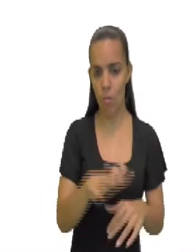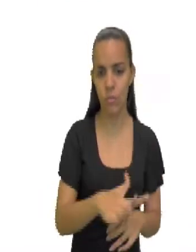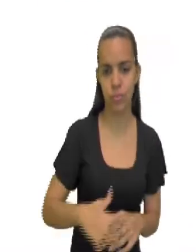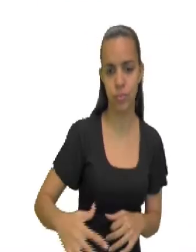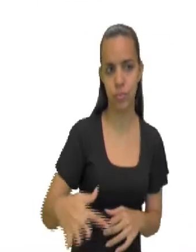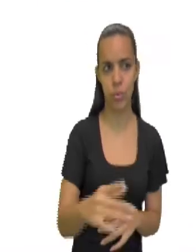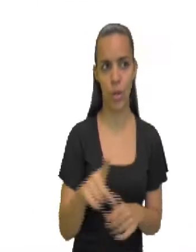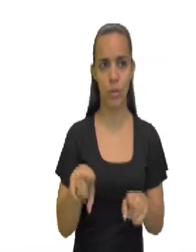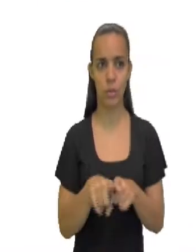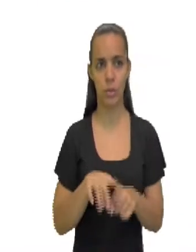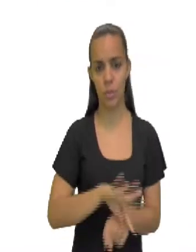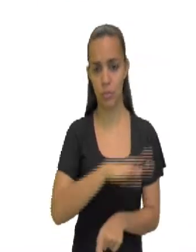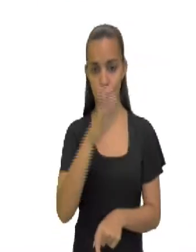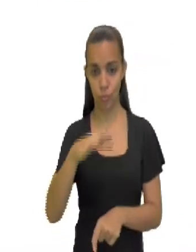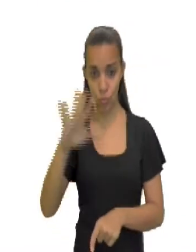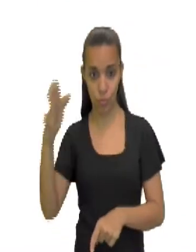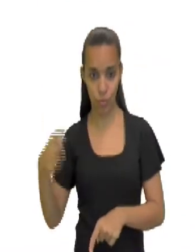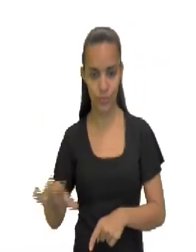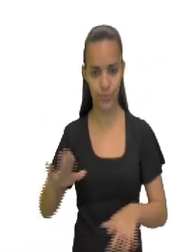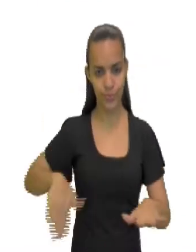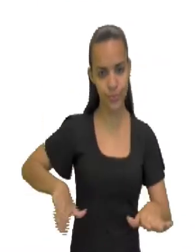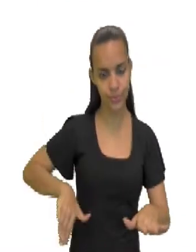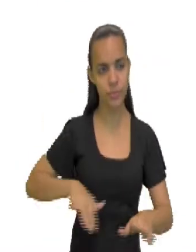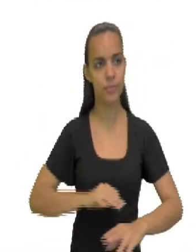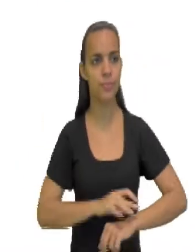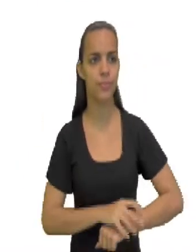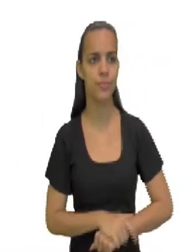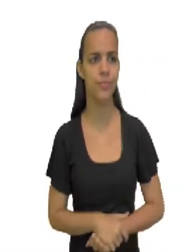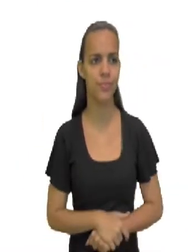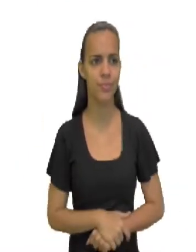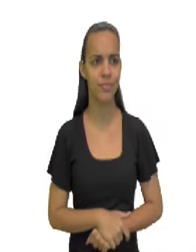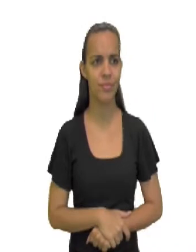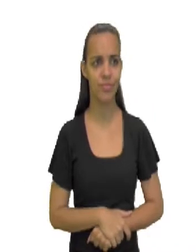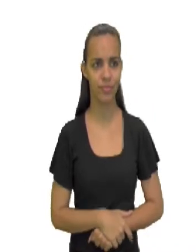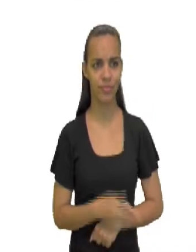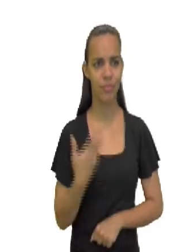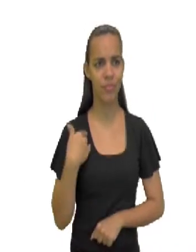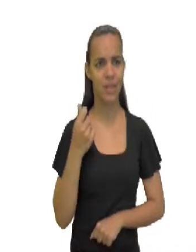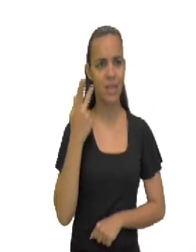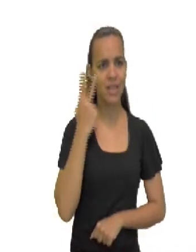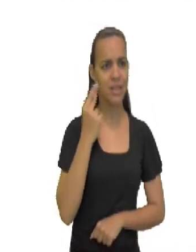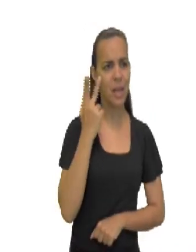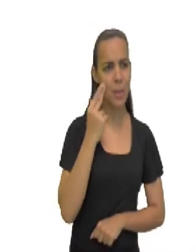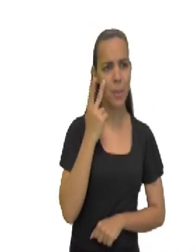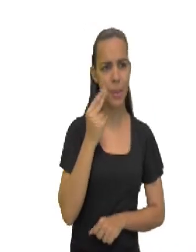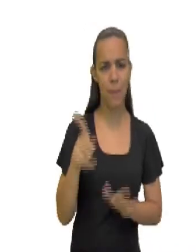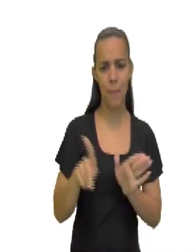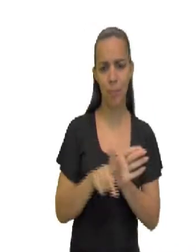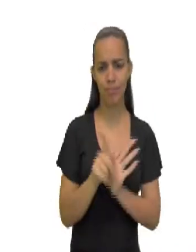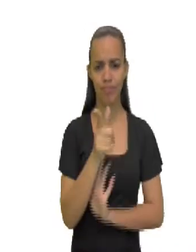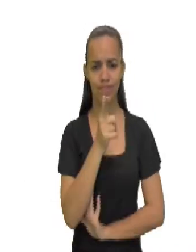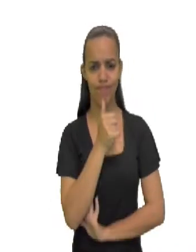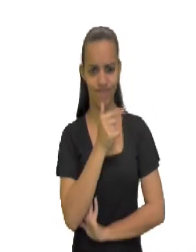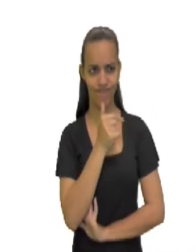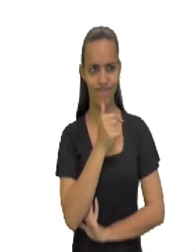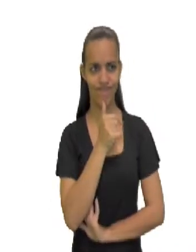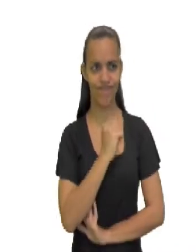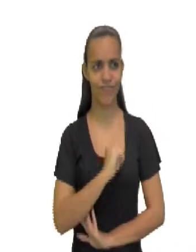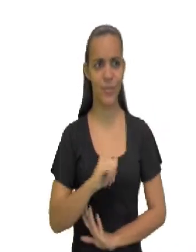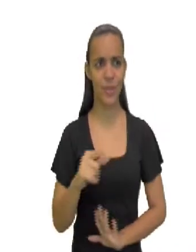deste significado. Então, grande curso de água natural. Isso significa que é